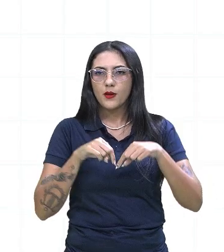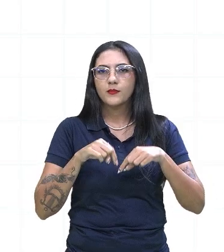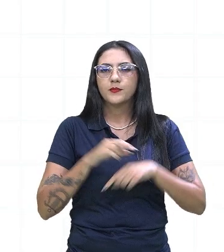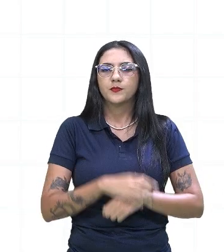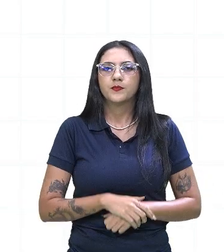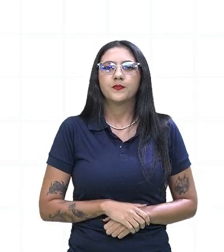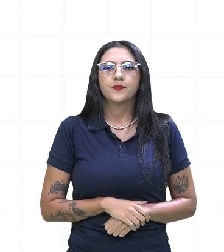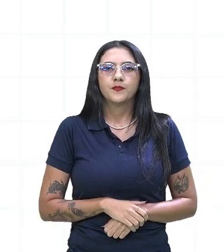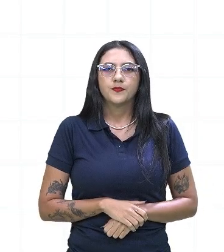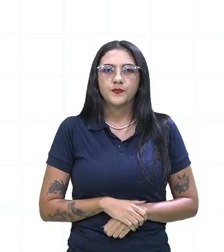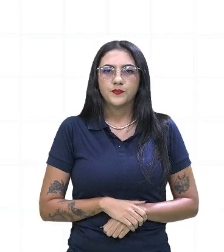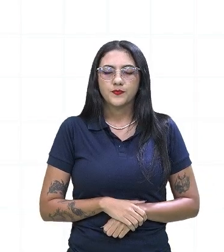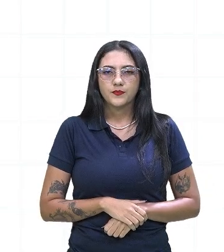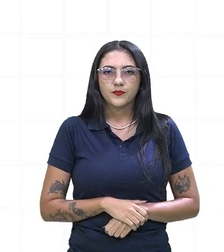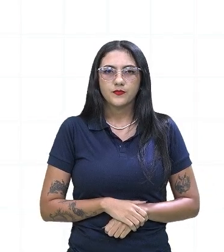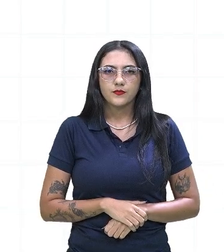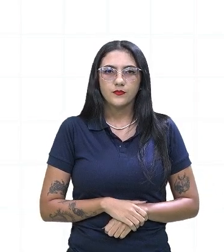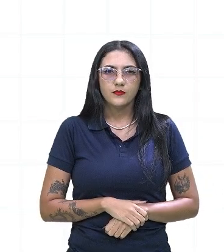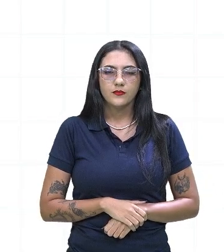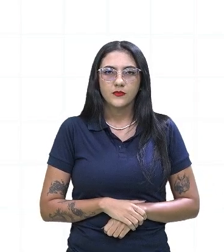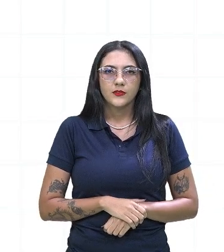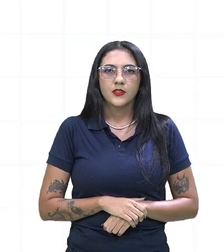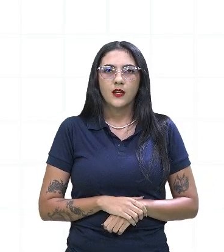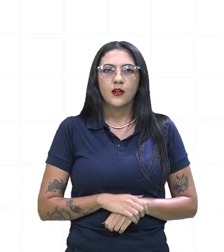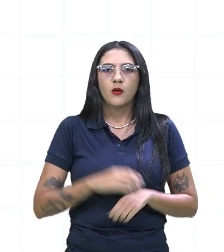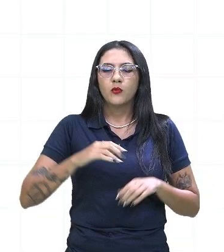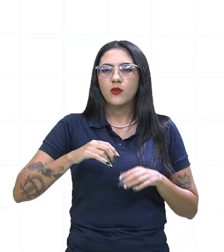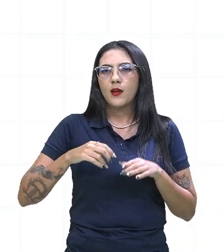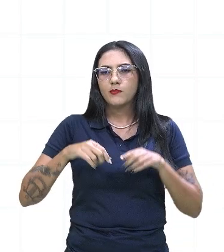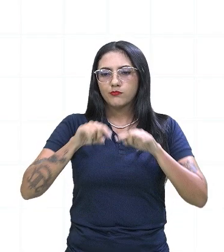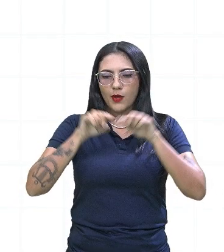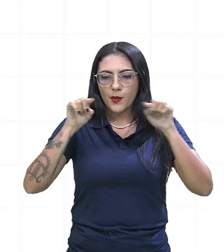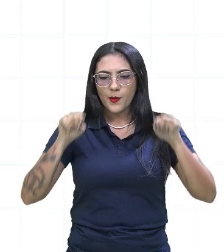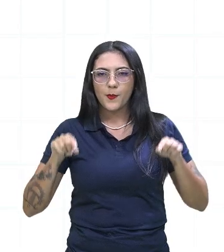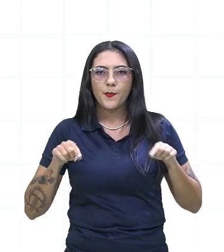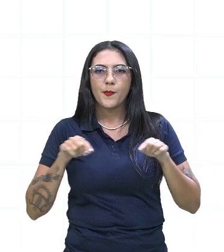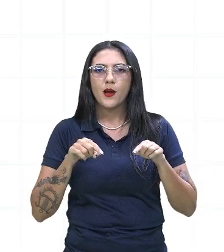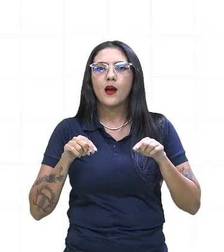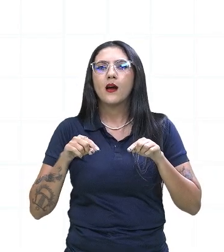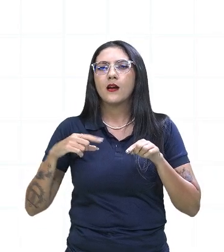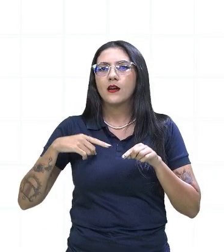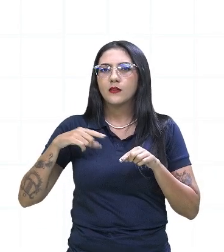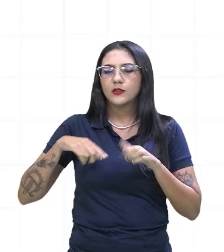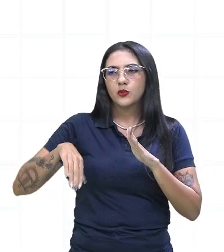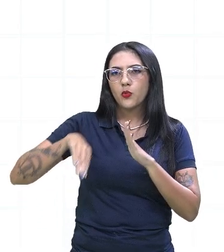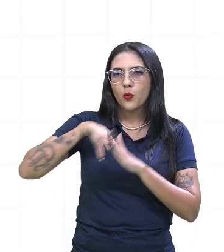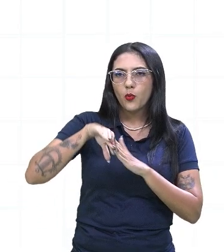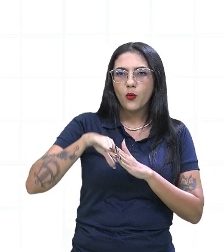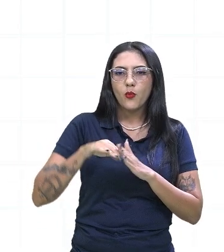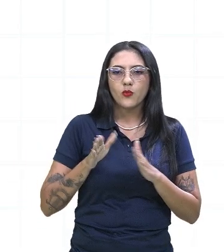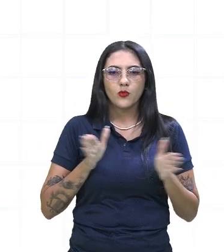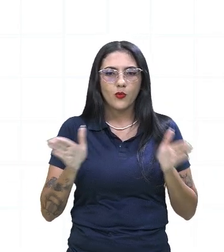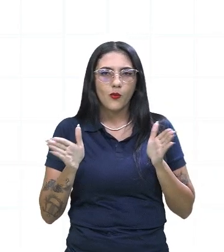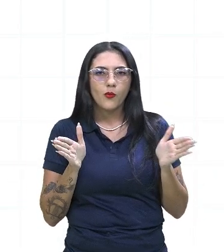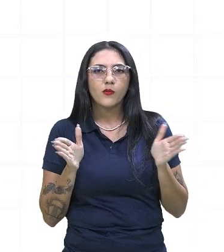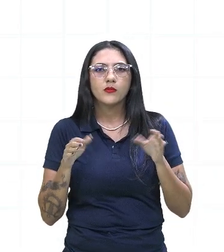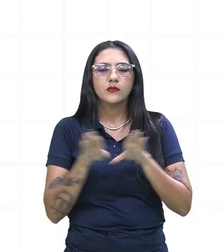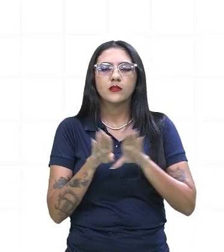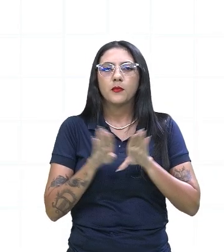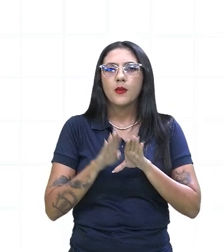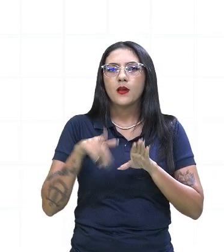adversários, gol, cesta, touchdown, etc., protegendo simultaneamente o próprio